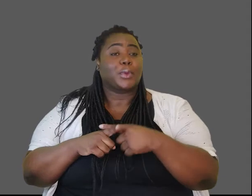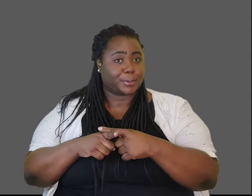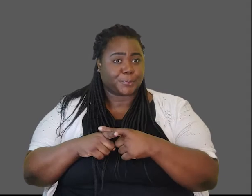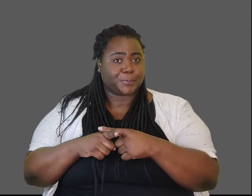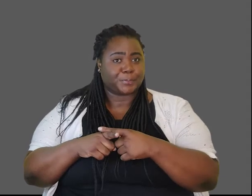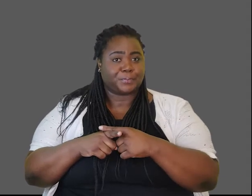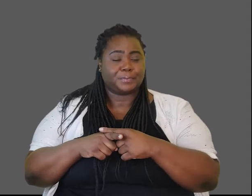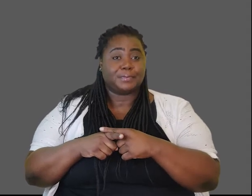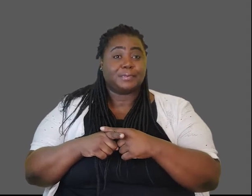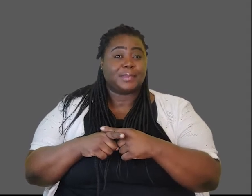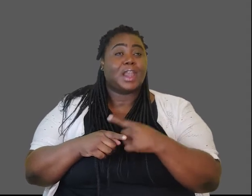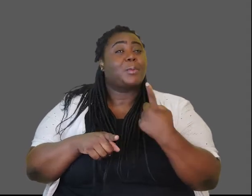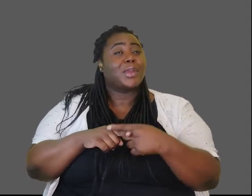dessas